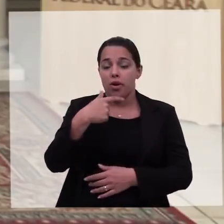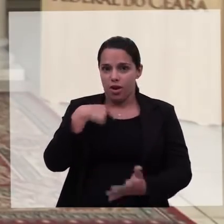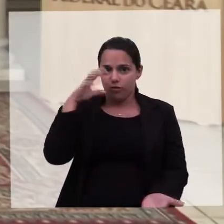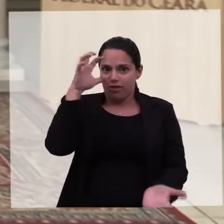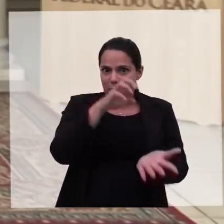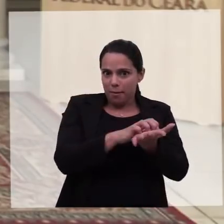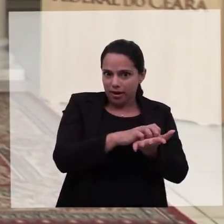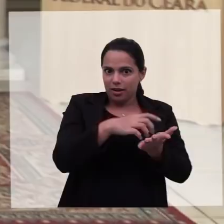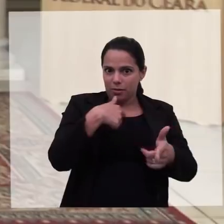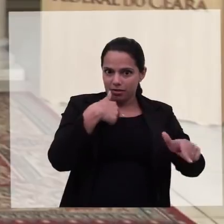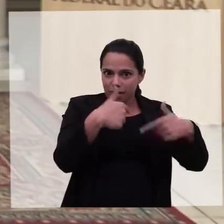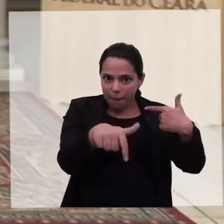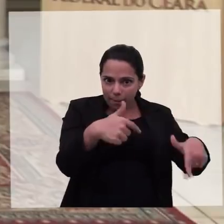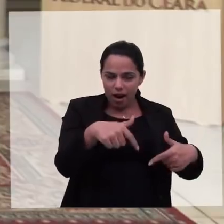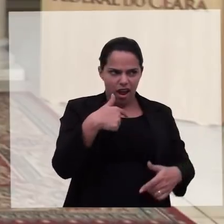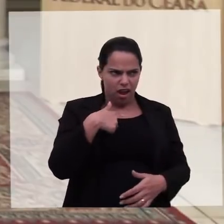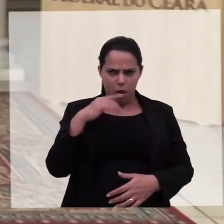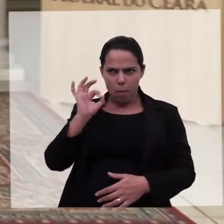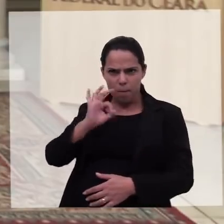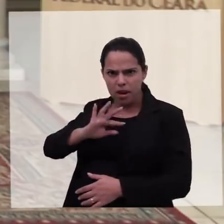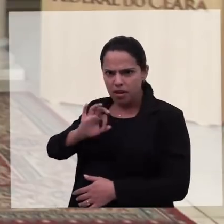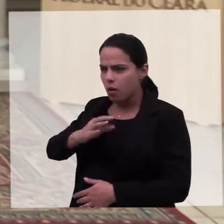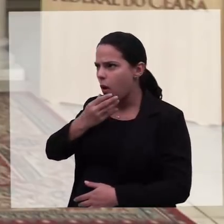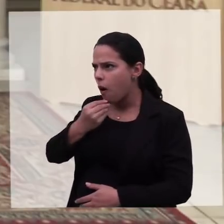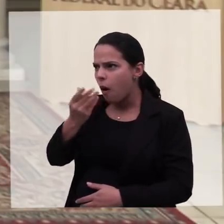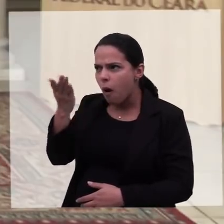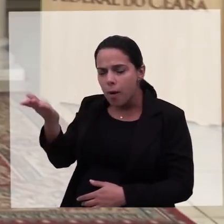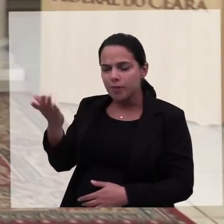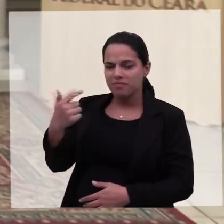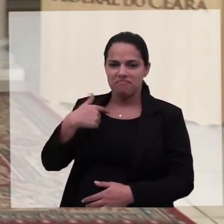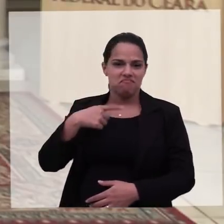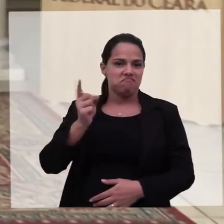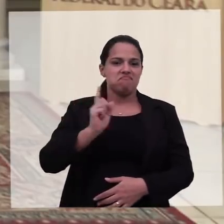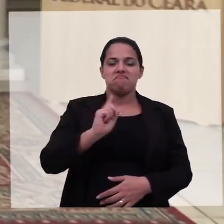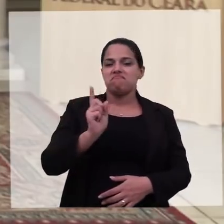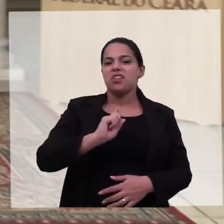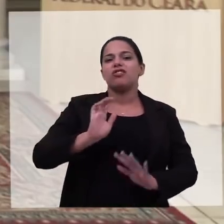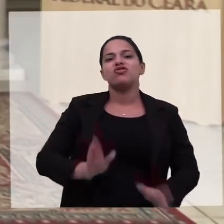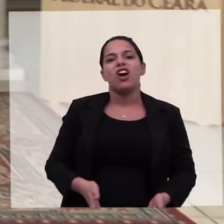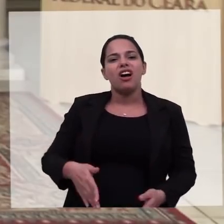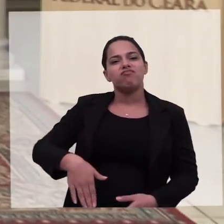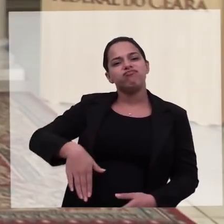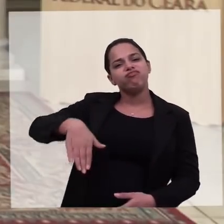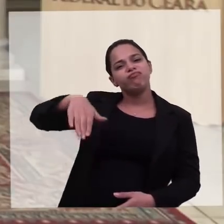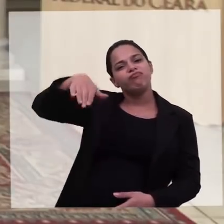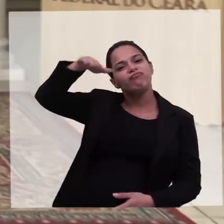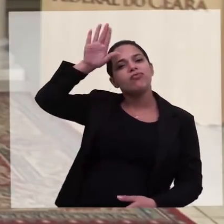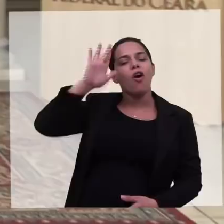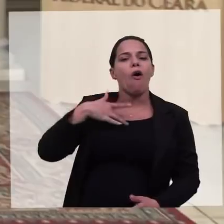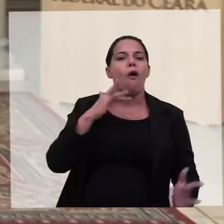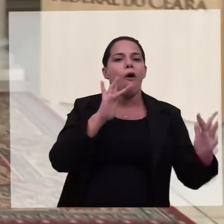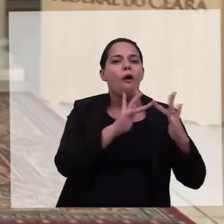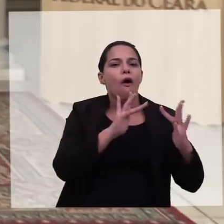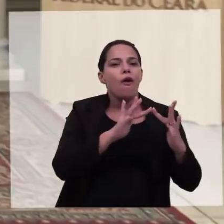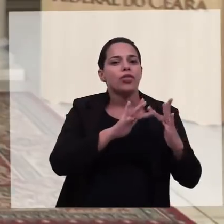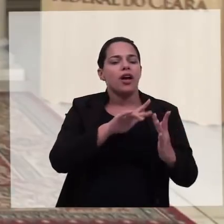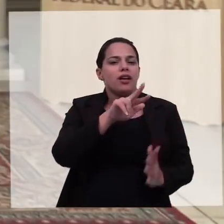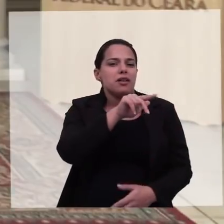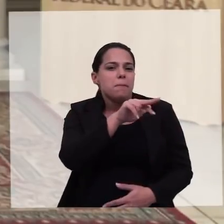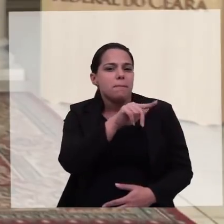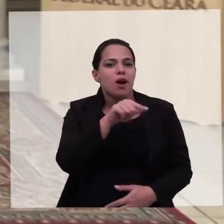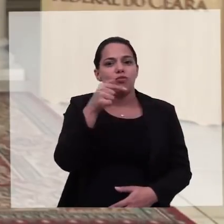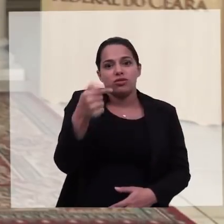sempre digo no meu departamento: olha, eu não tenho medo de homem, porque eu cresci, eu sobrevivi a